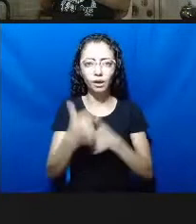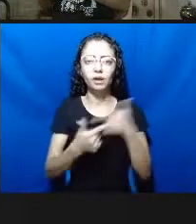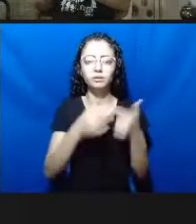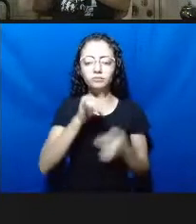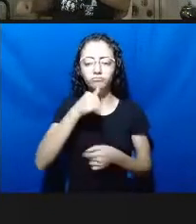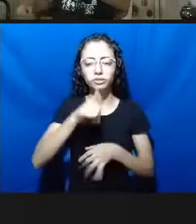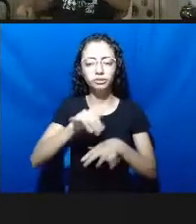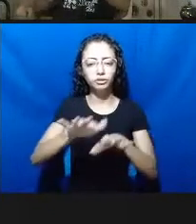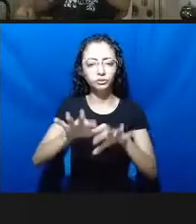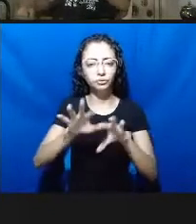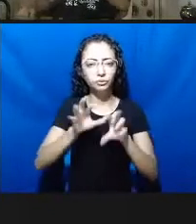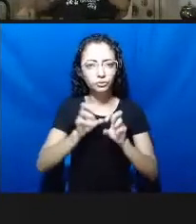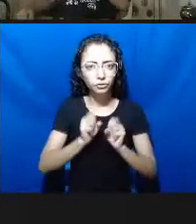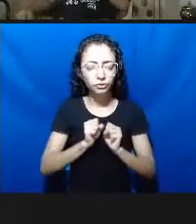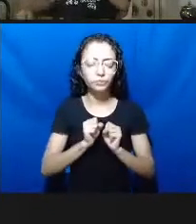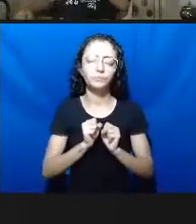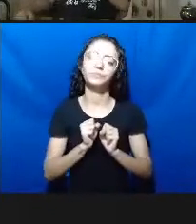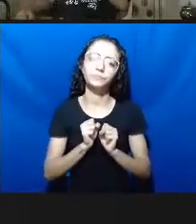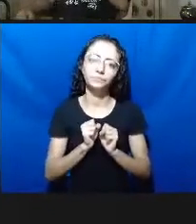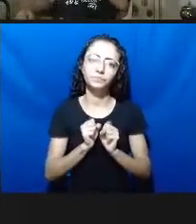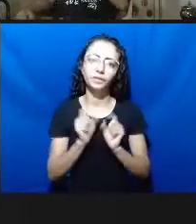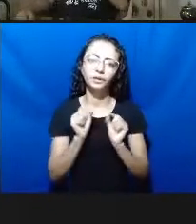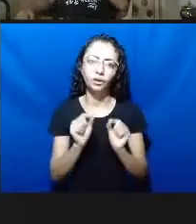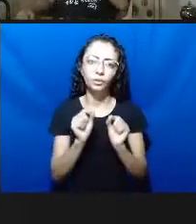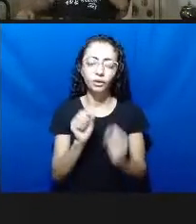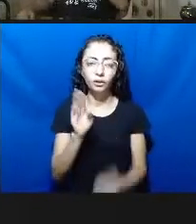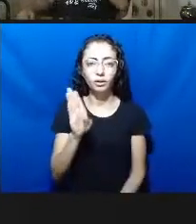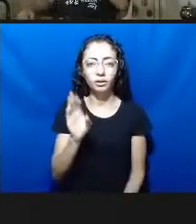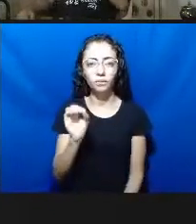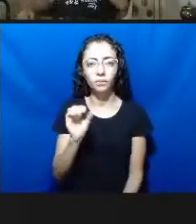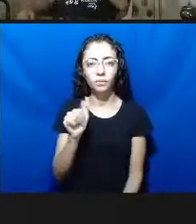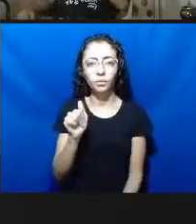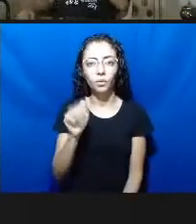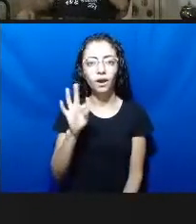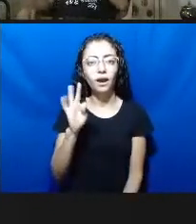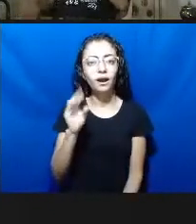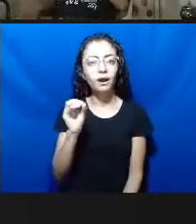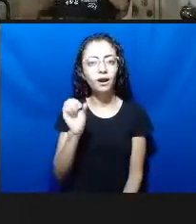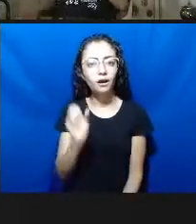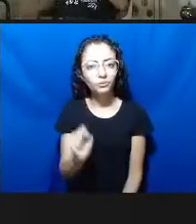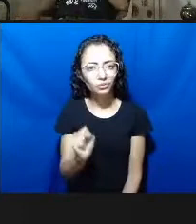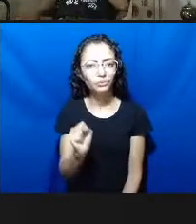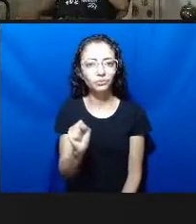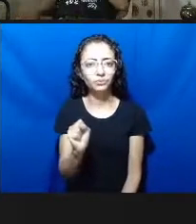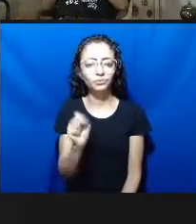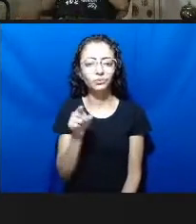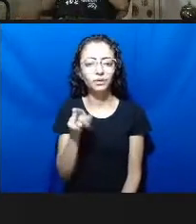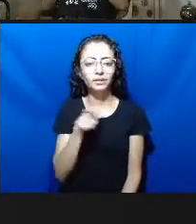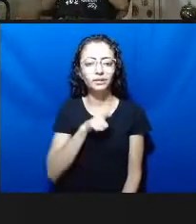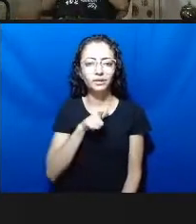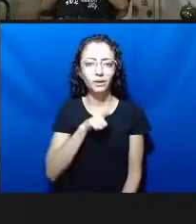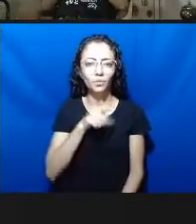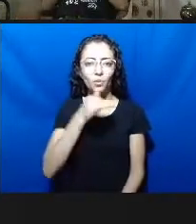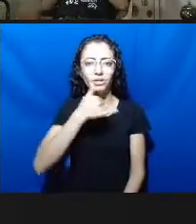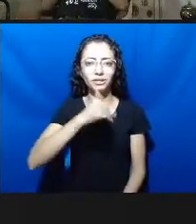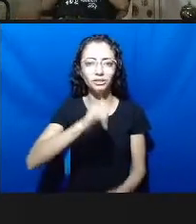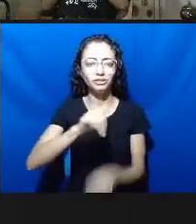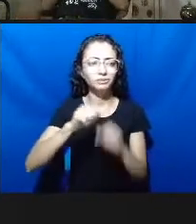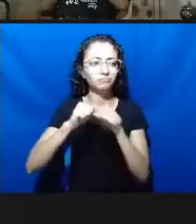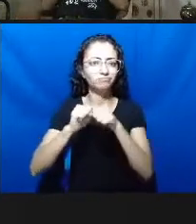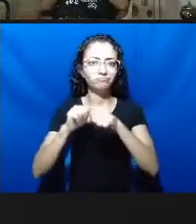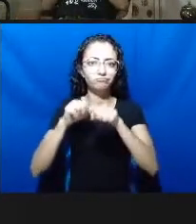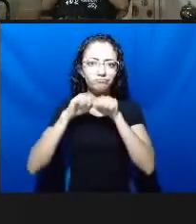é a energia dos boatos, né? Os boatos produzem muita energia, né? Os boatos produzem muita circulação